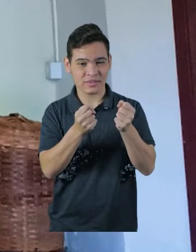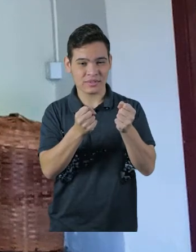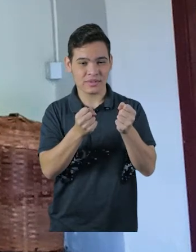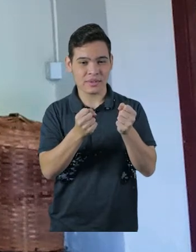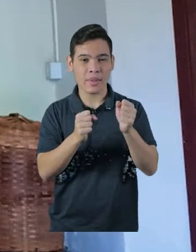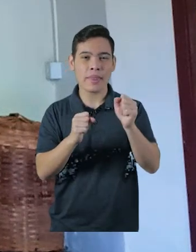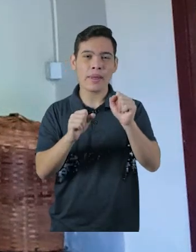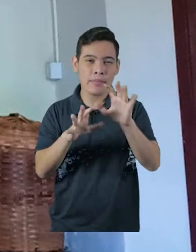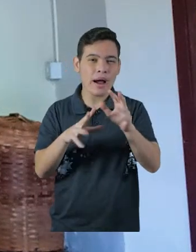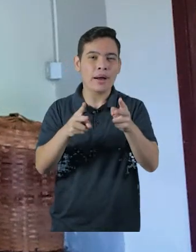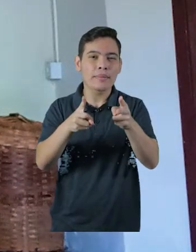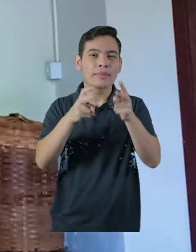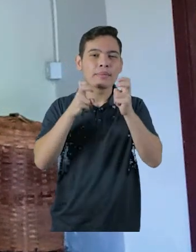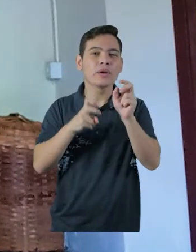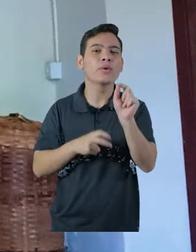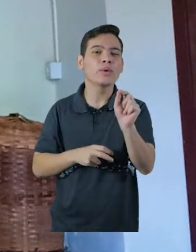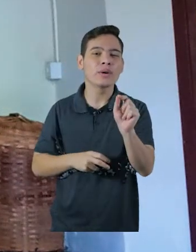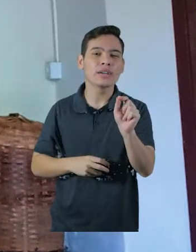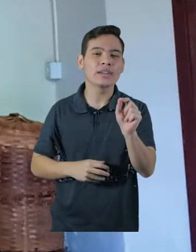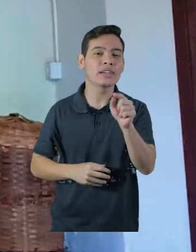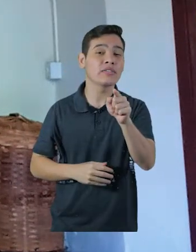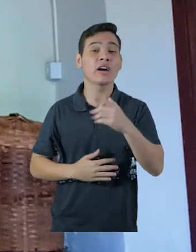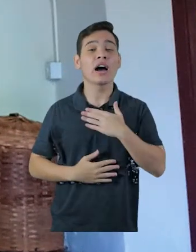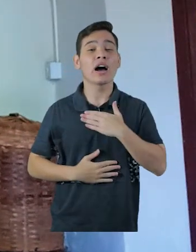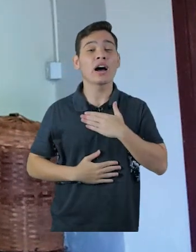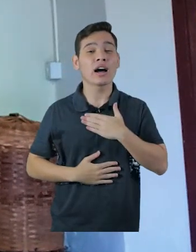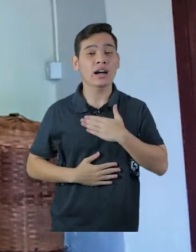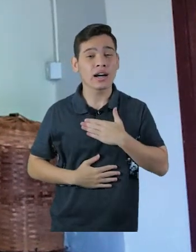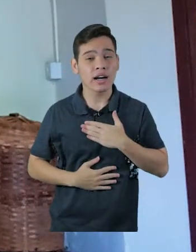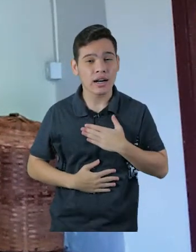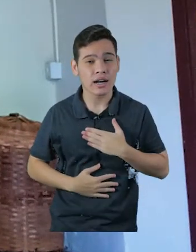sensação ficar nítida, né?